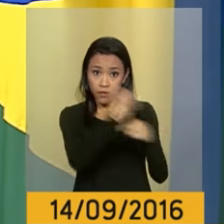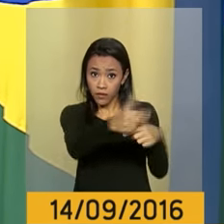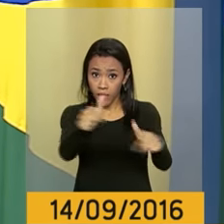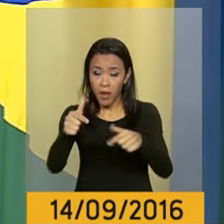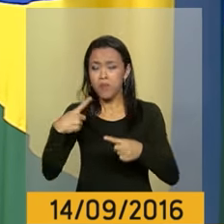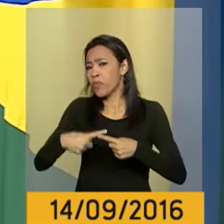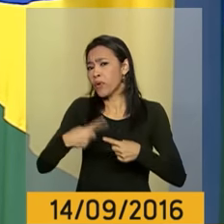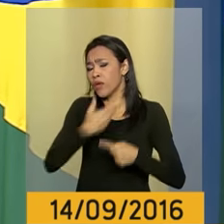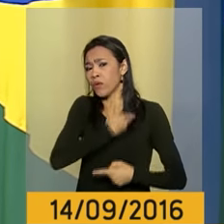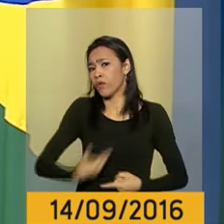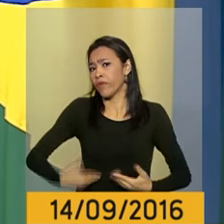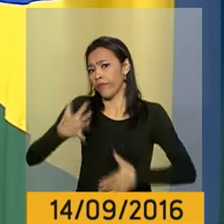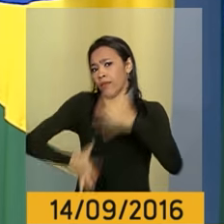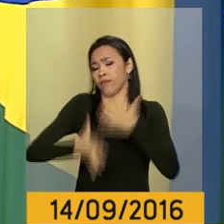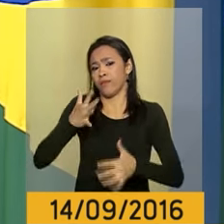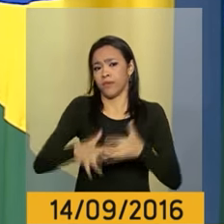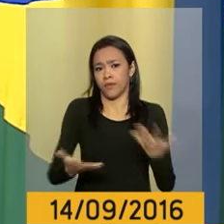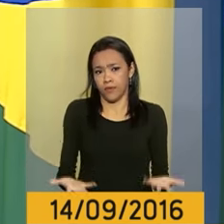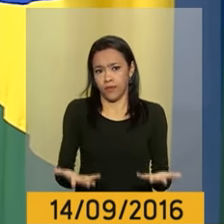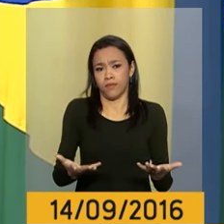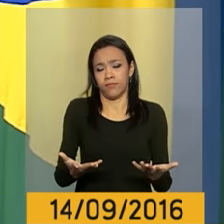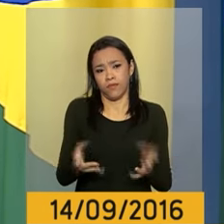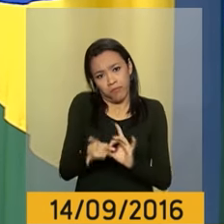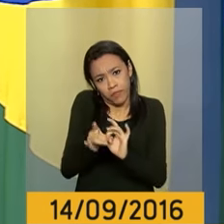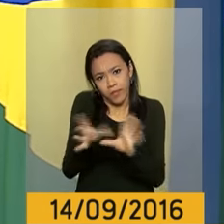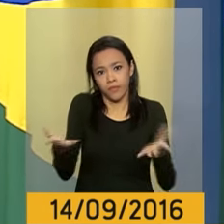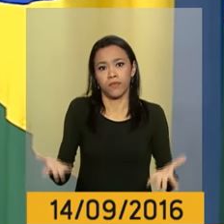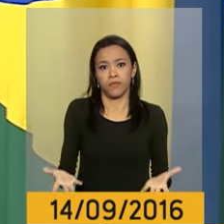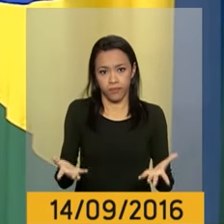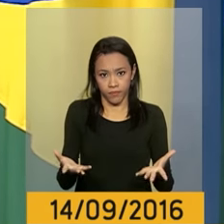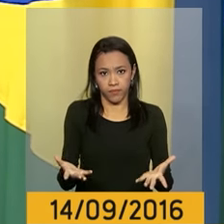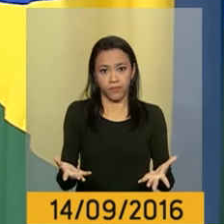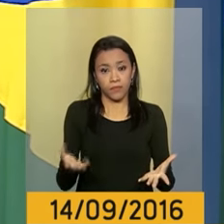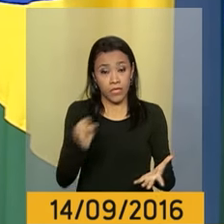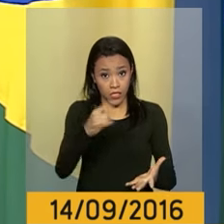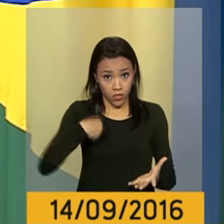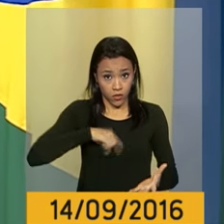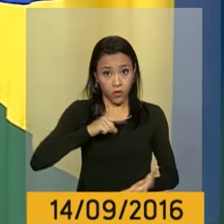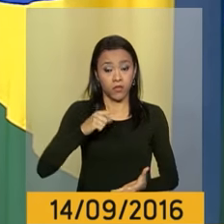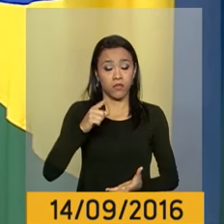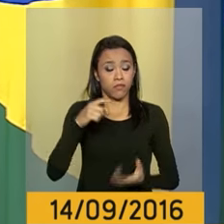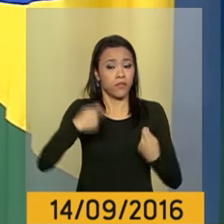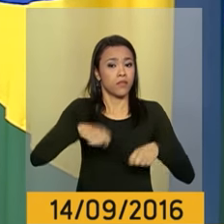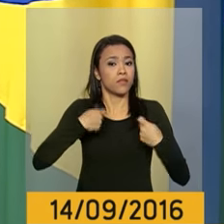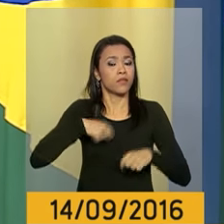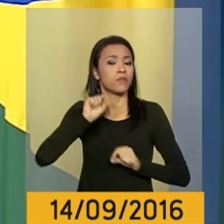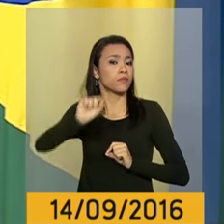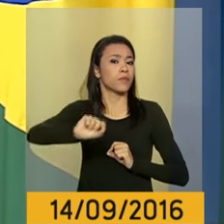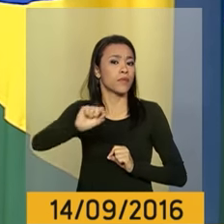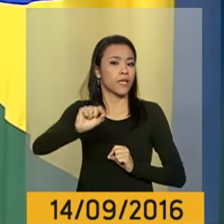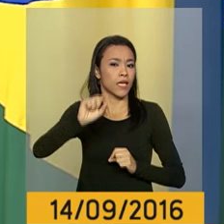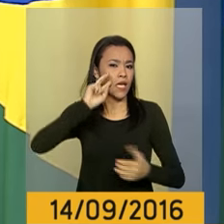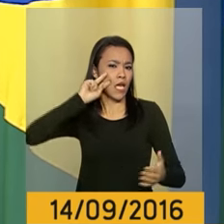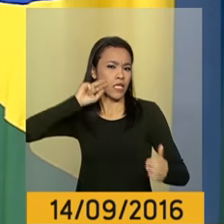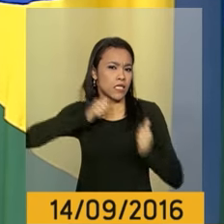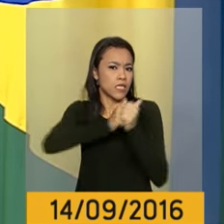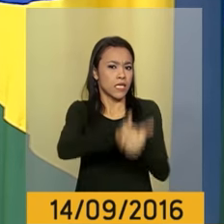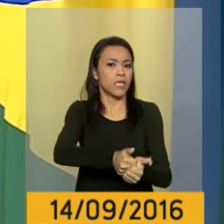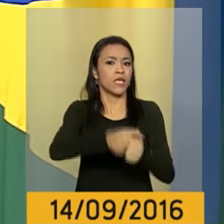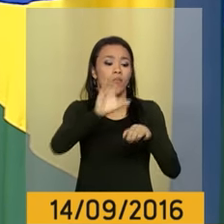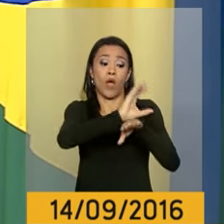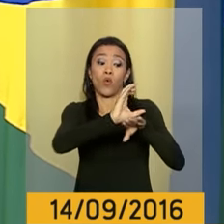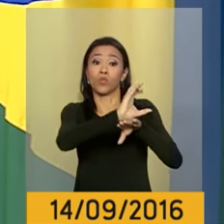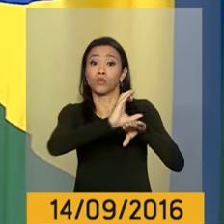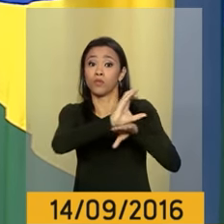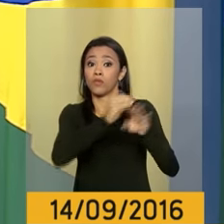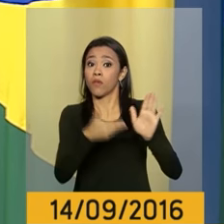público não irá fazê-lo? Até porque, ciente e consciente de que nós todos devemos nos pautar pelo texto constitucional, o senhor